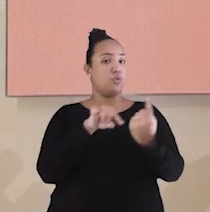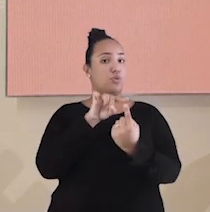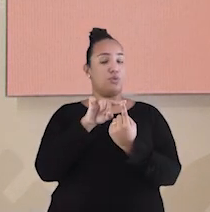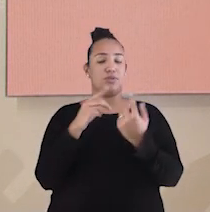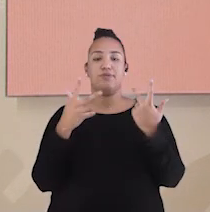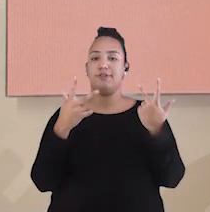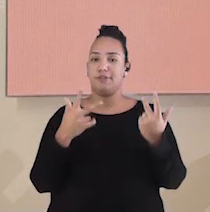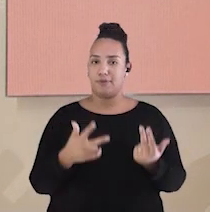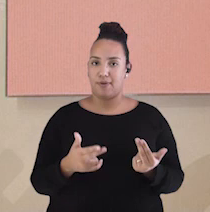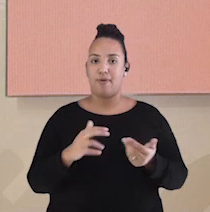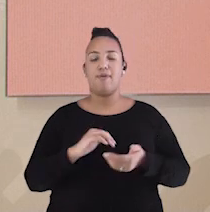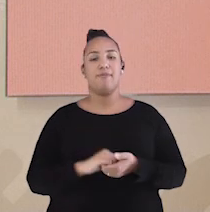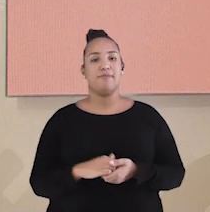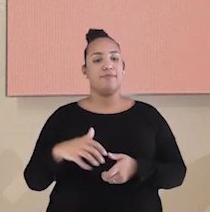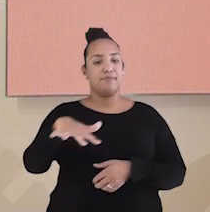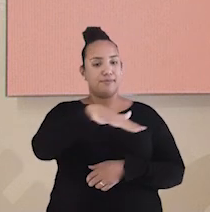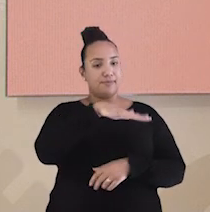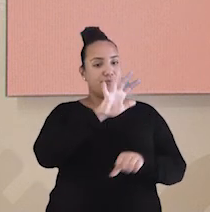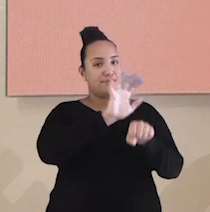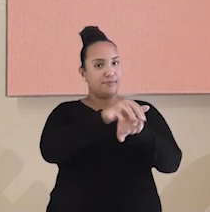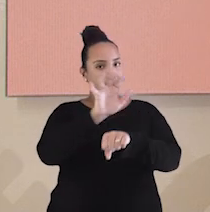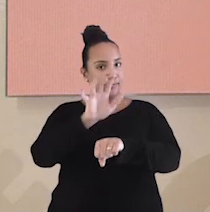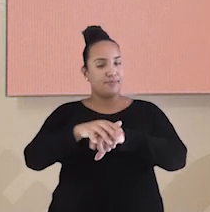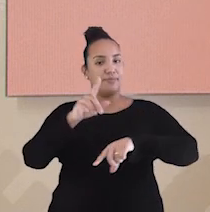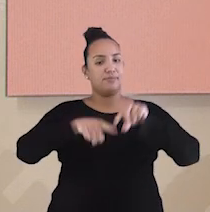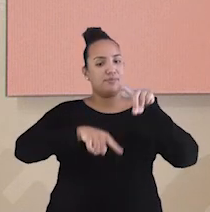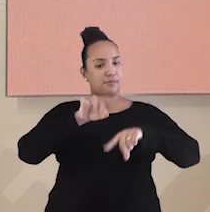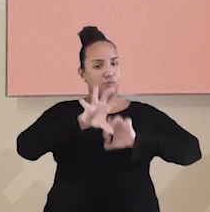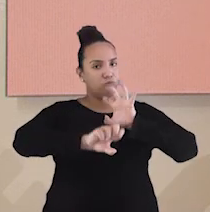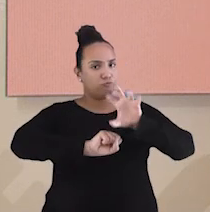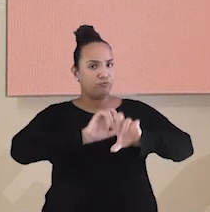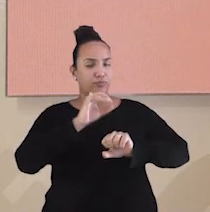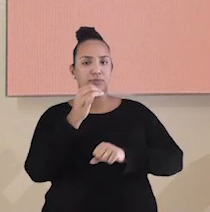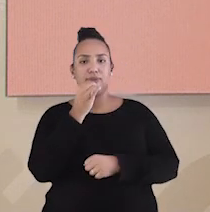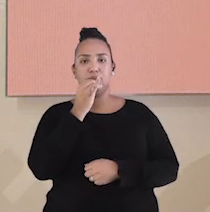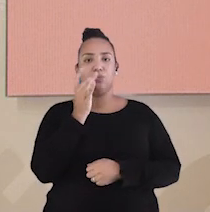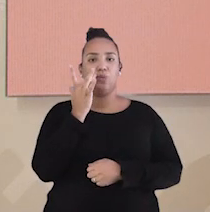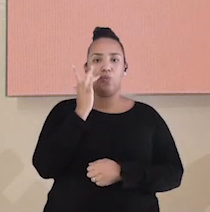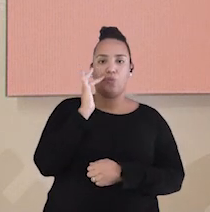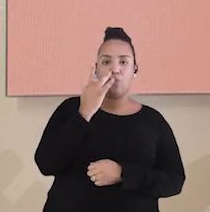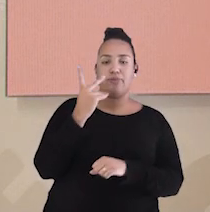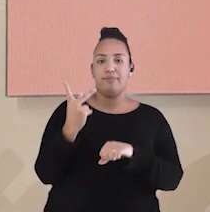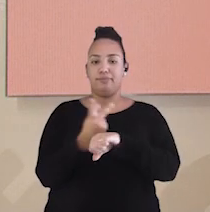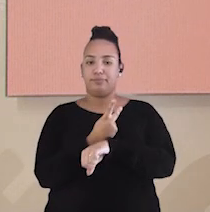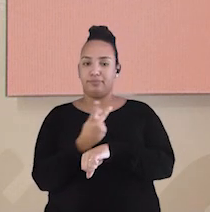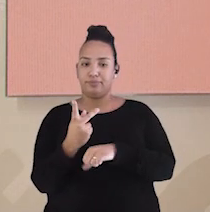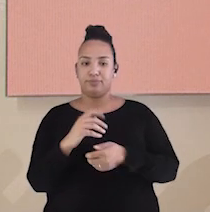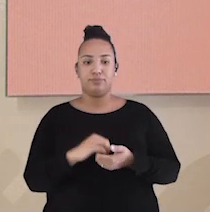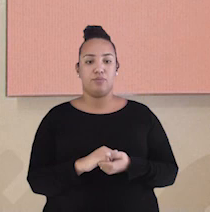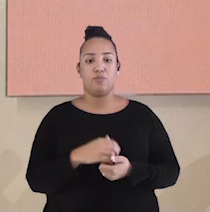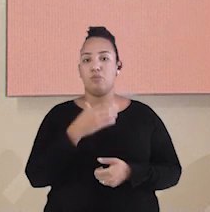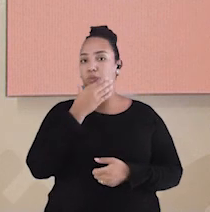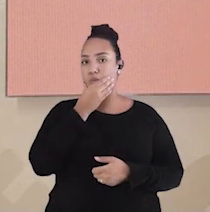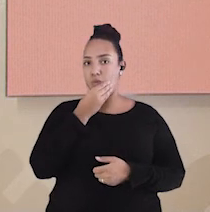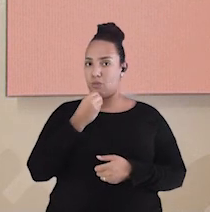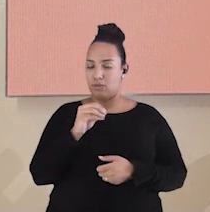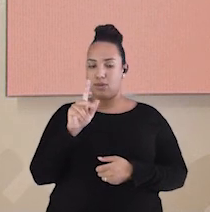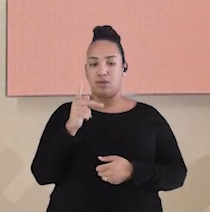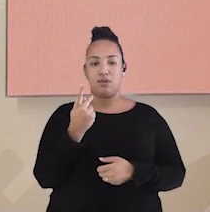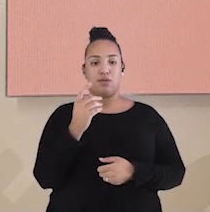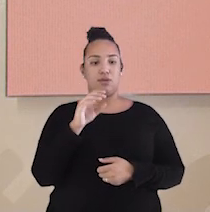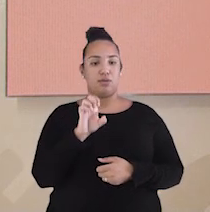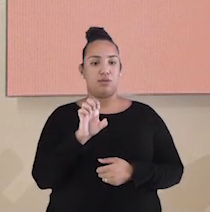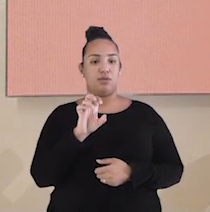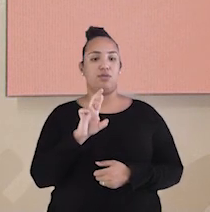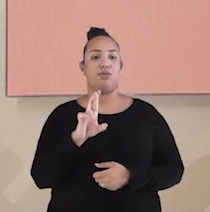mesmo: colonizar a região e extrair riquezas como ouro e prata. O explorador espanhol Hernán Cortés